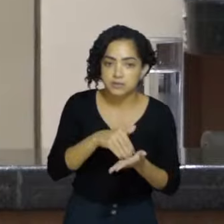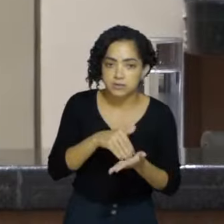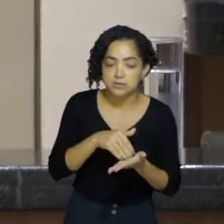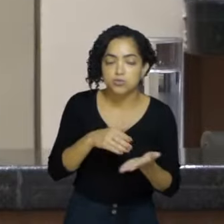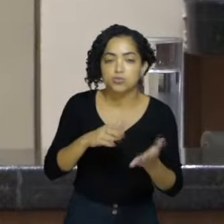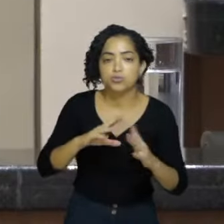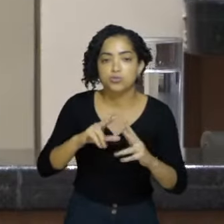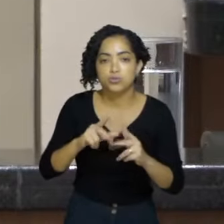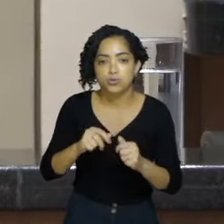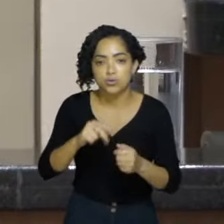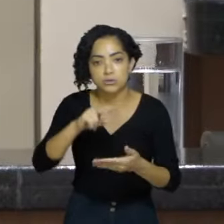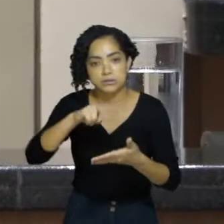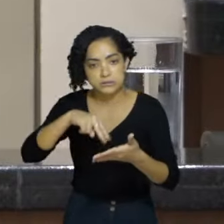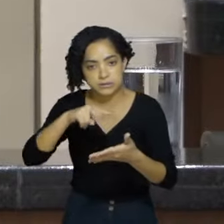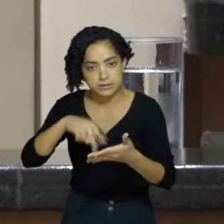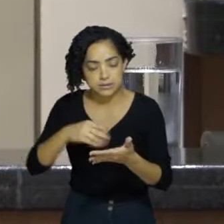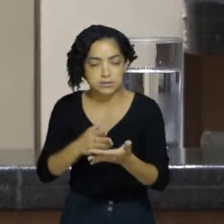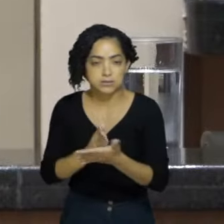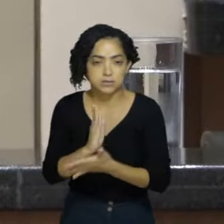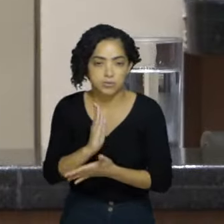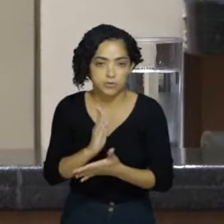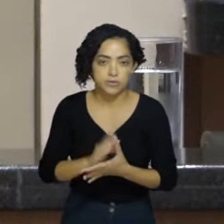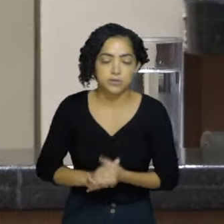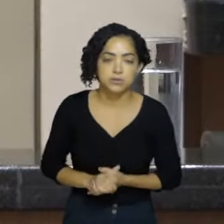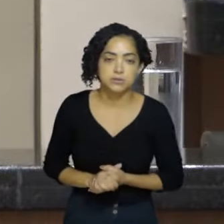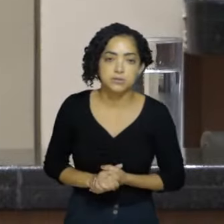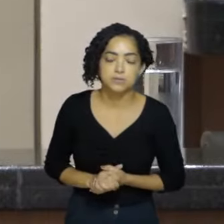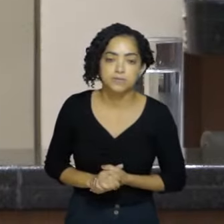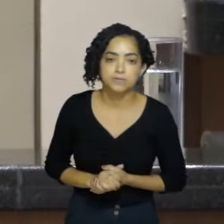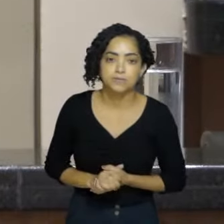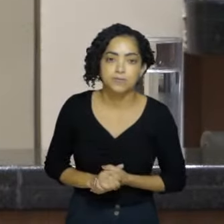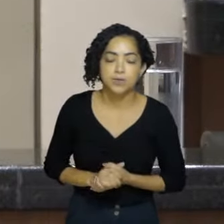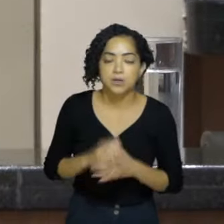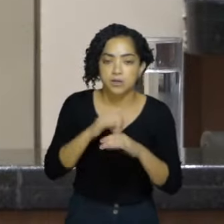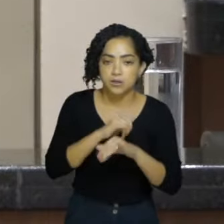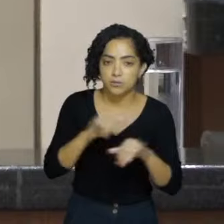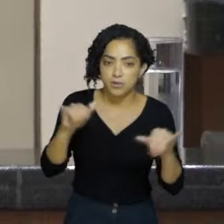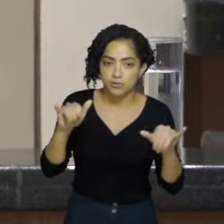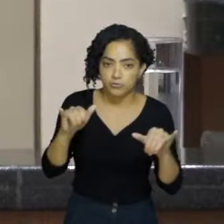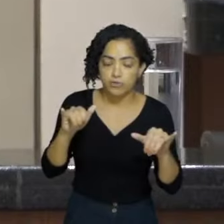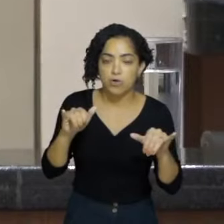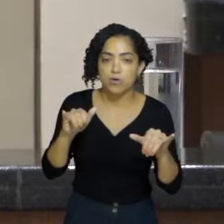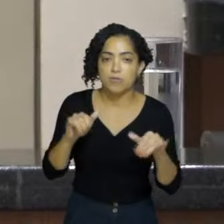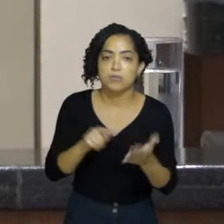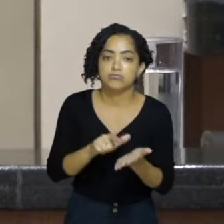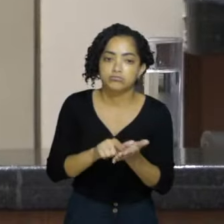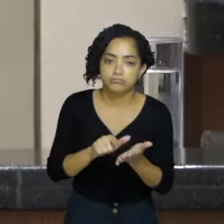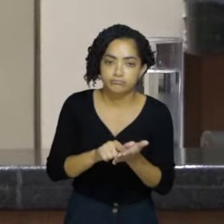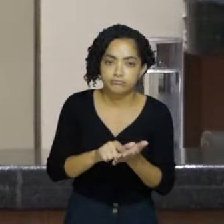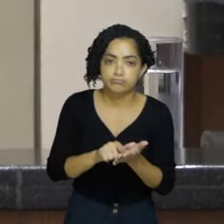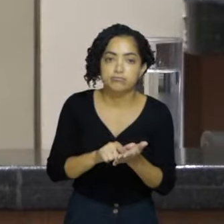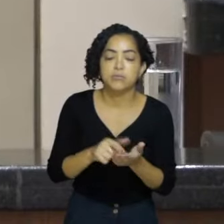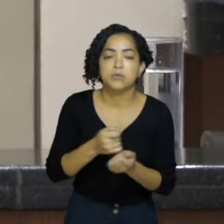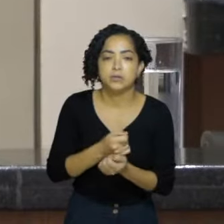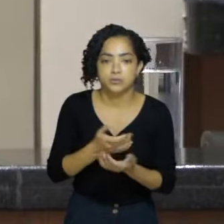por lidas e aprovadas. Informo que o expediente foi